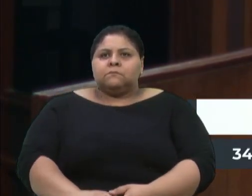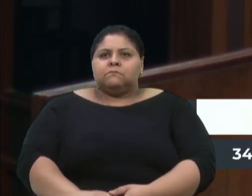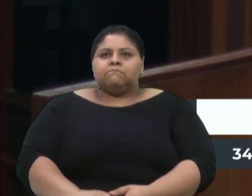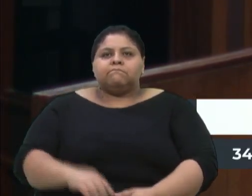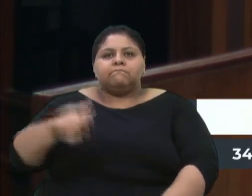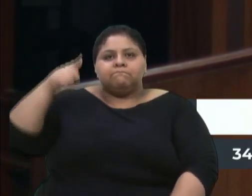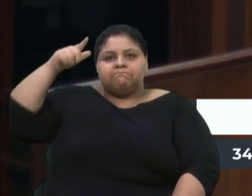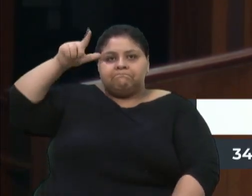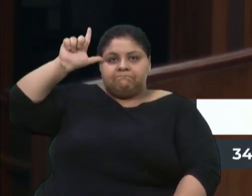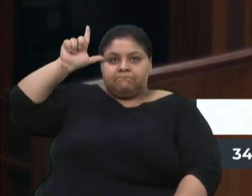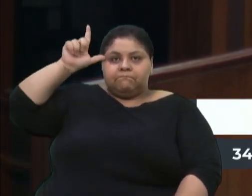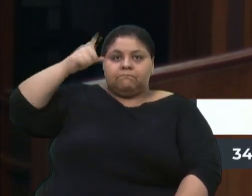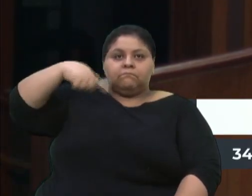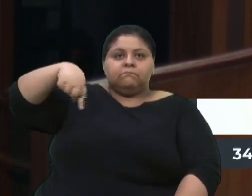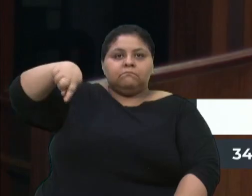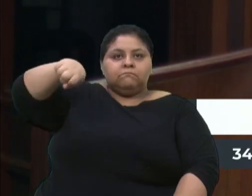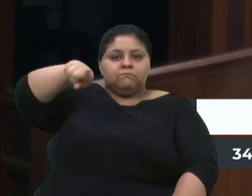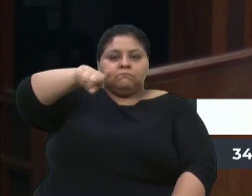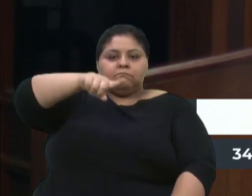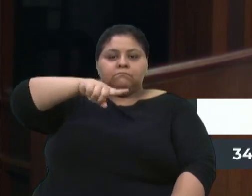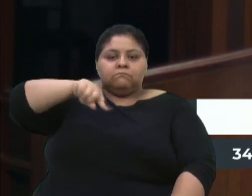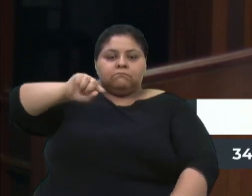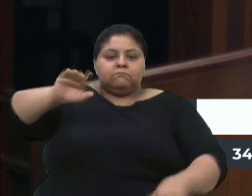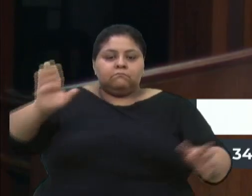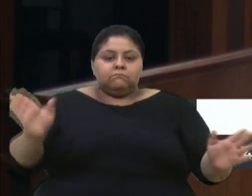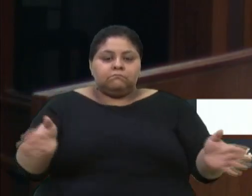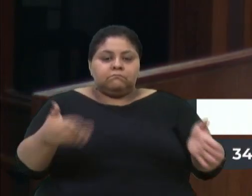Ontem nós fizemos um elogio